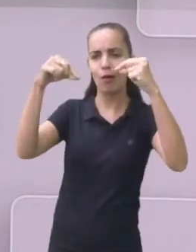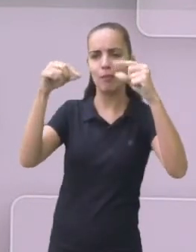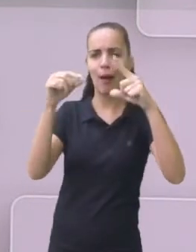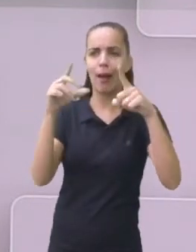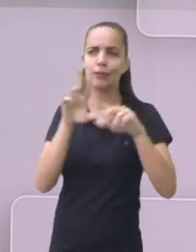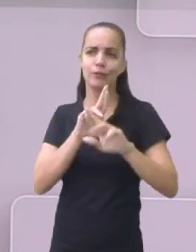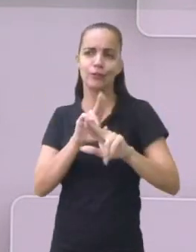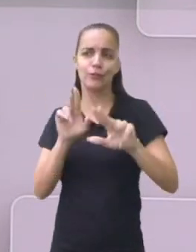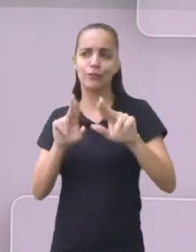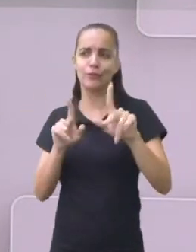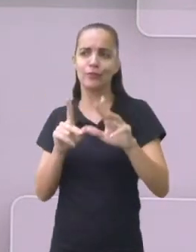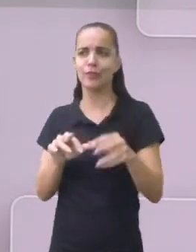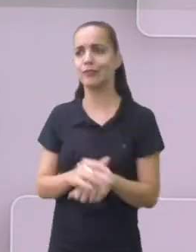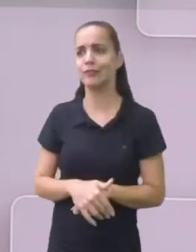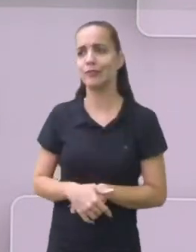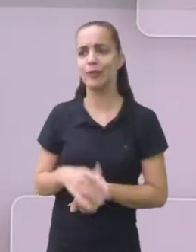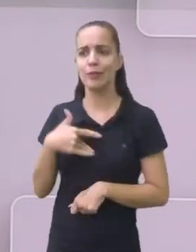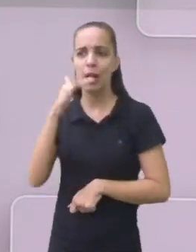cores,